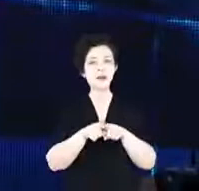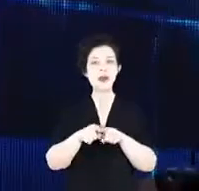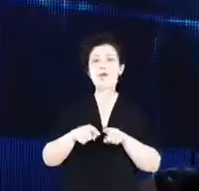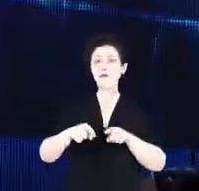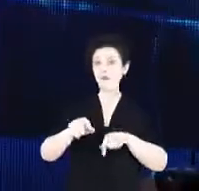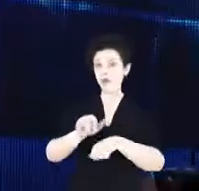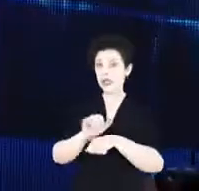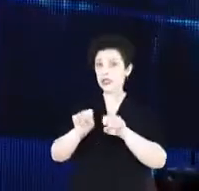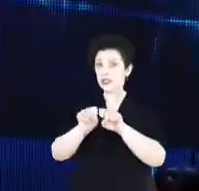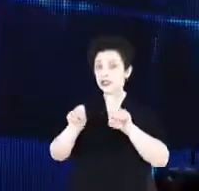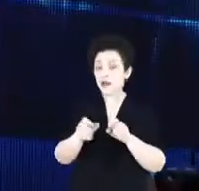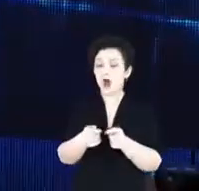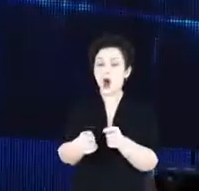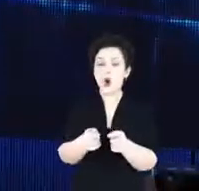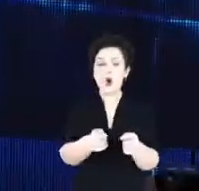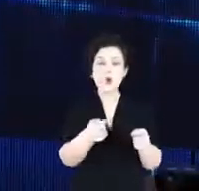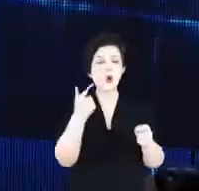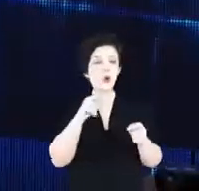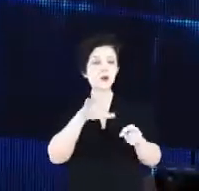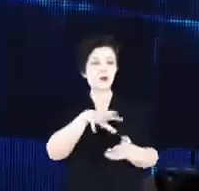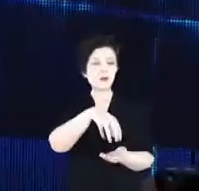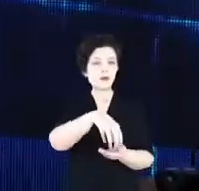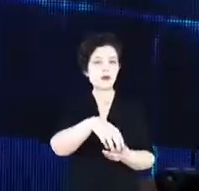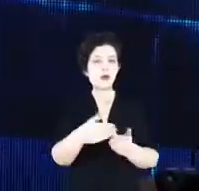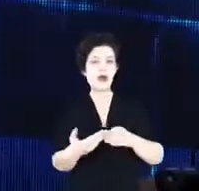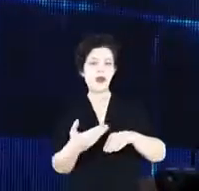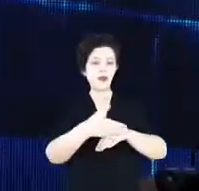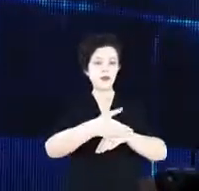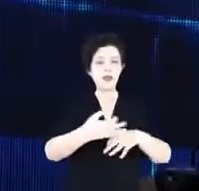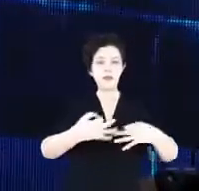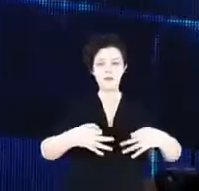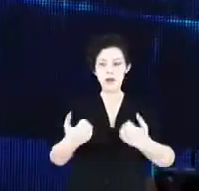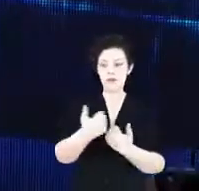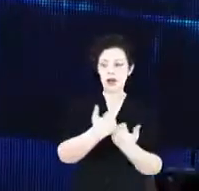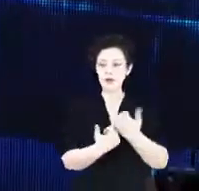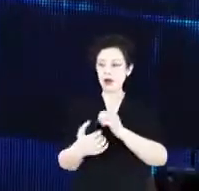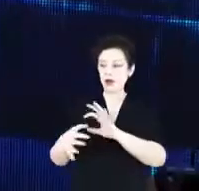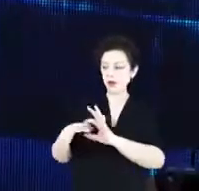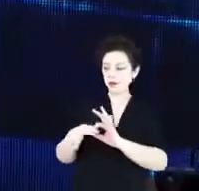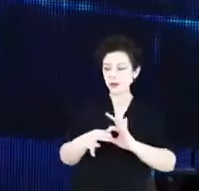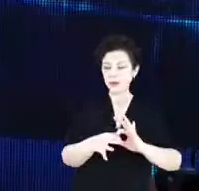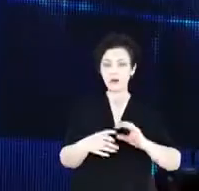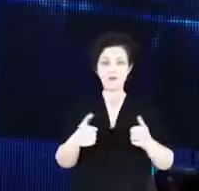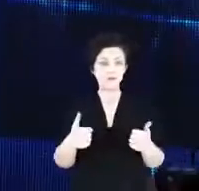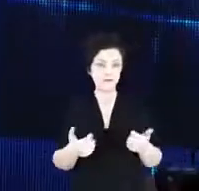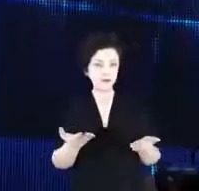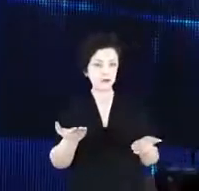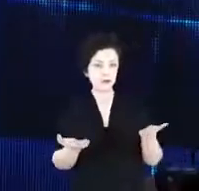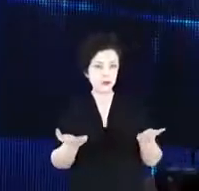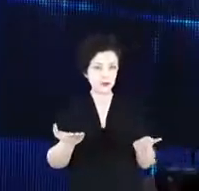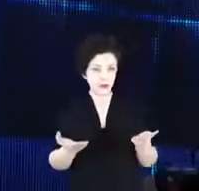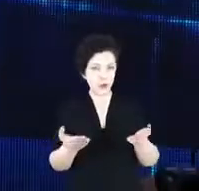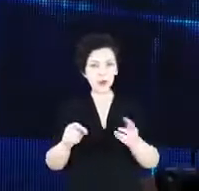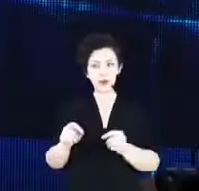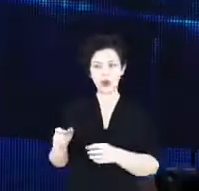sistema para também permitir essa entrada saudável, né, a gente fala muito de uma integração saudável das fontes